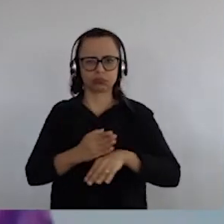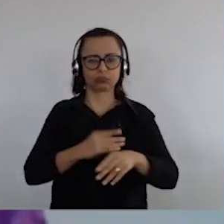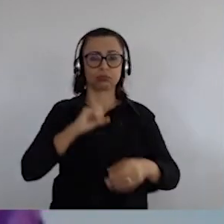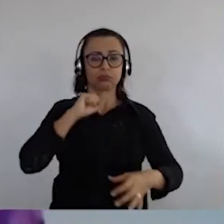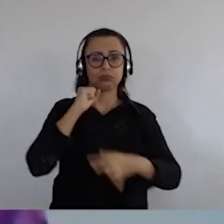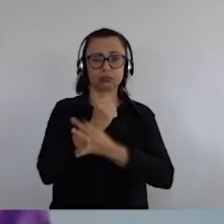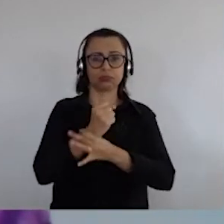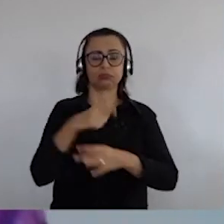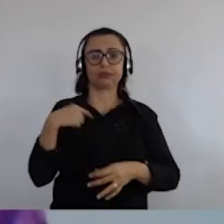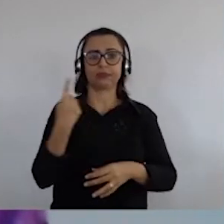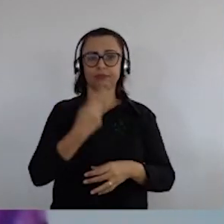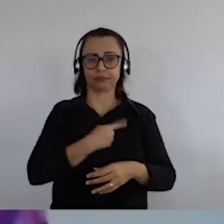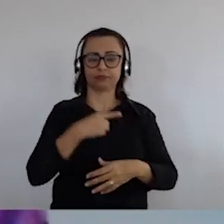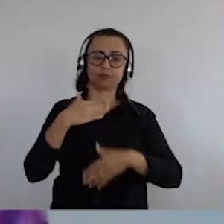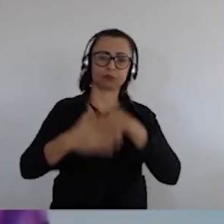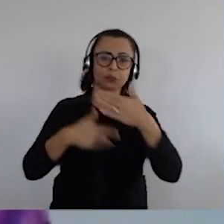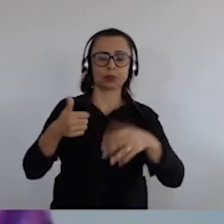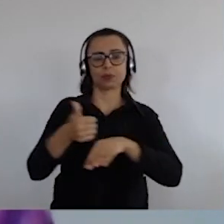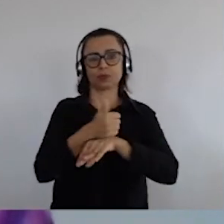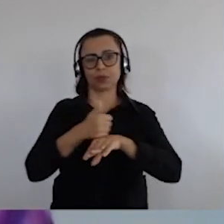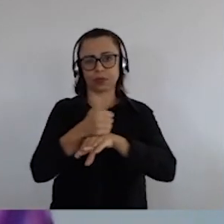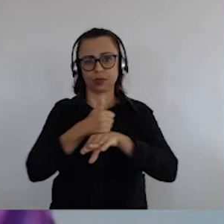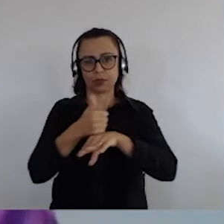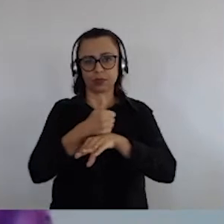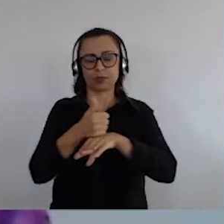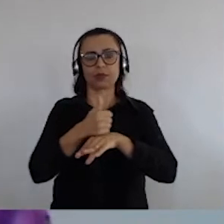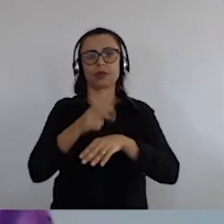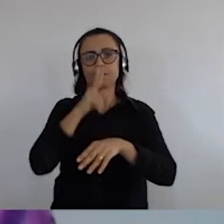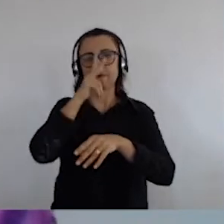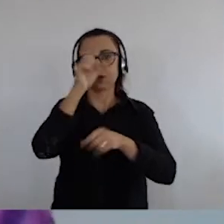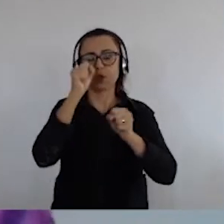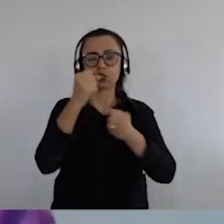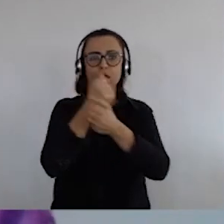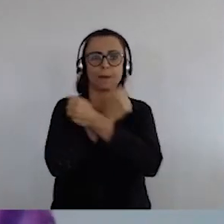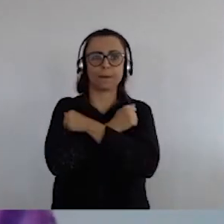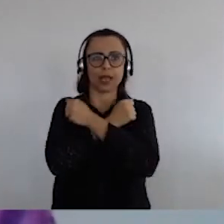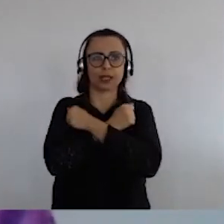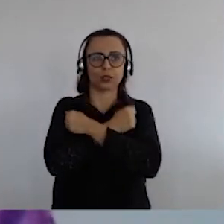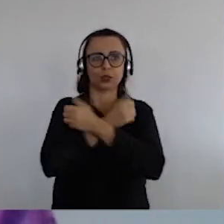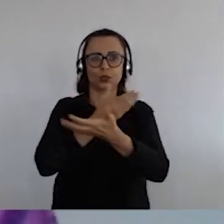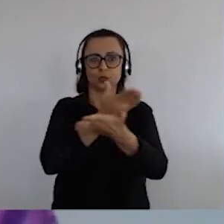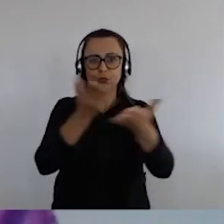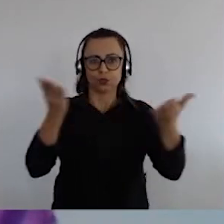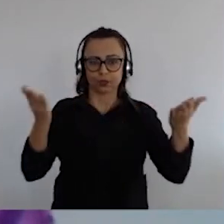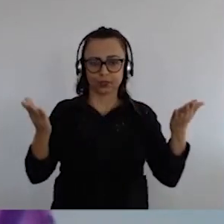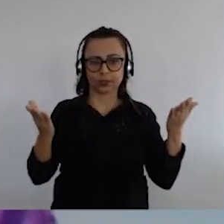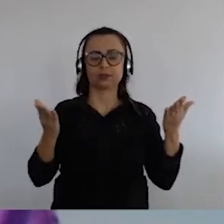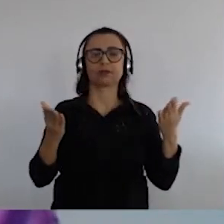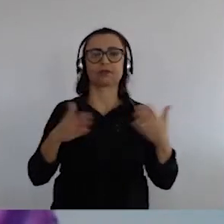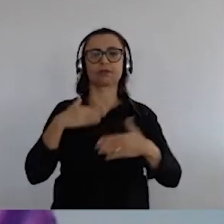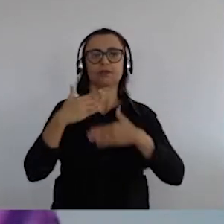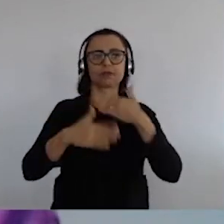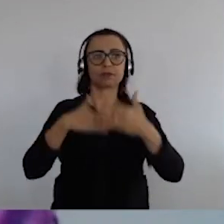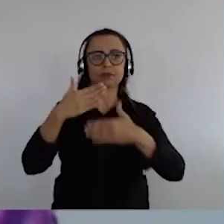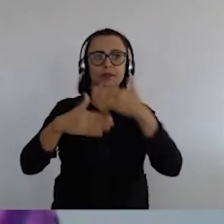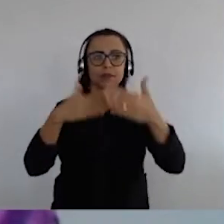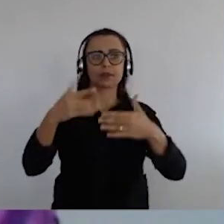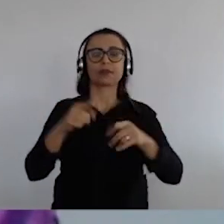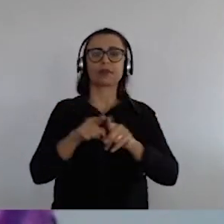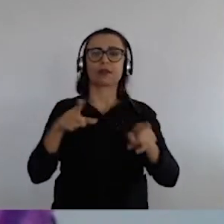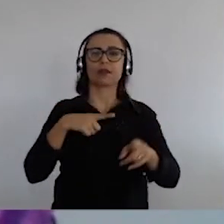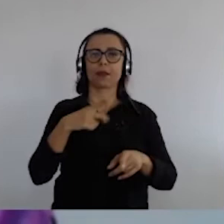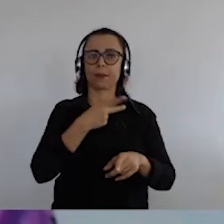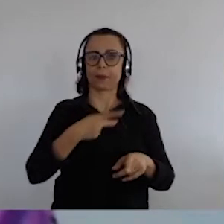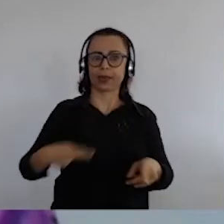nossas prerrogativas profissionais. Um forte abraço a todos vocês. Passo a palavra ao